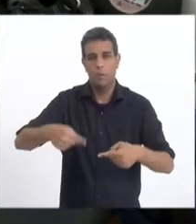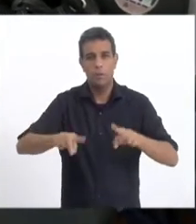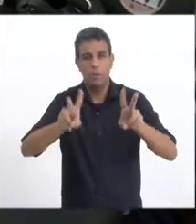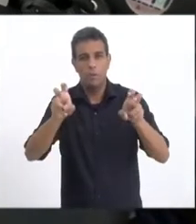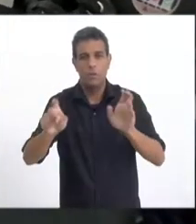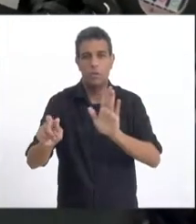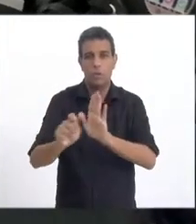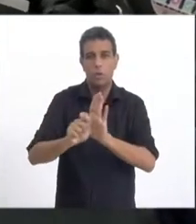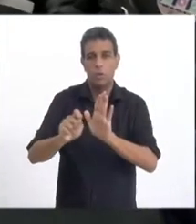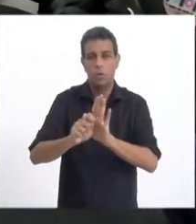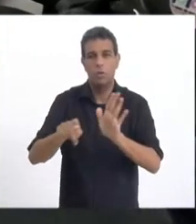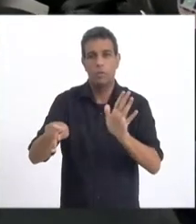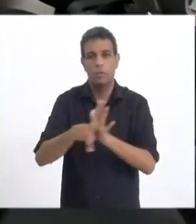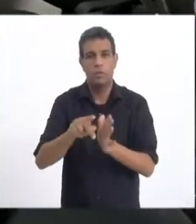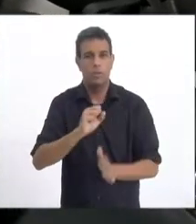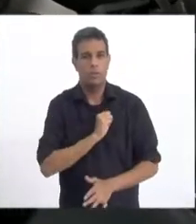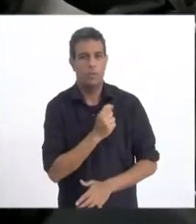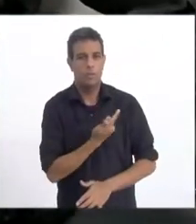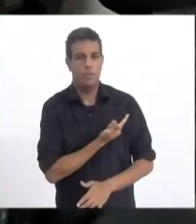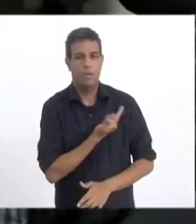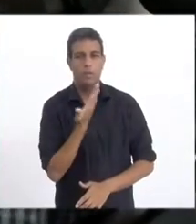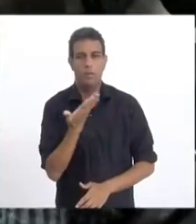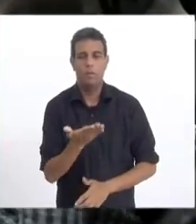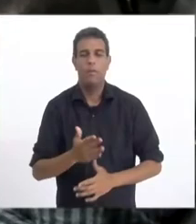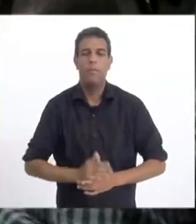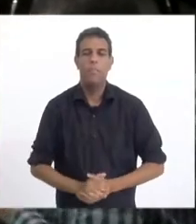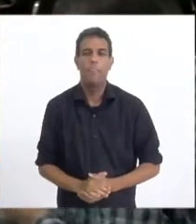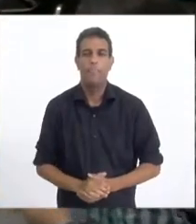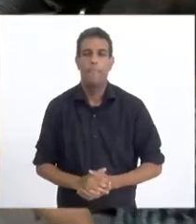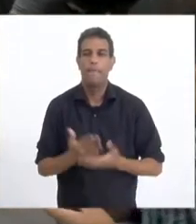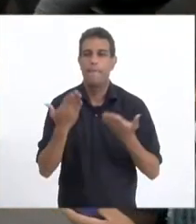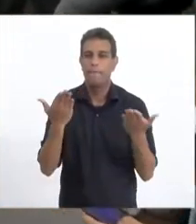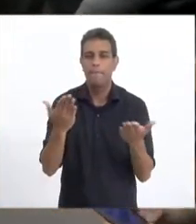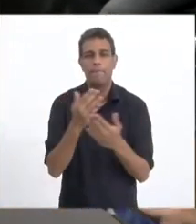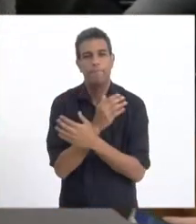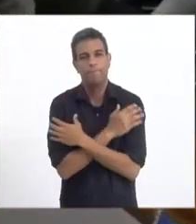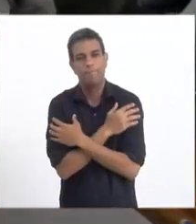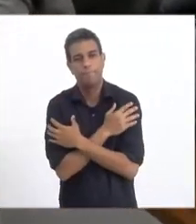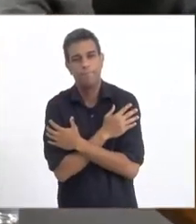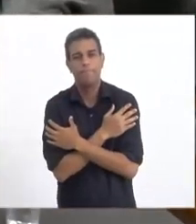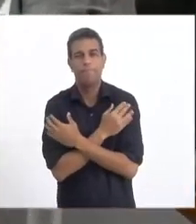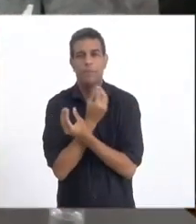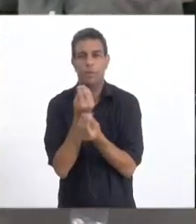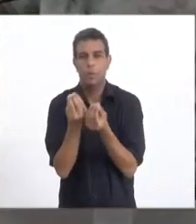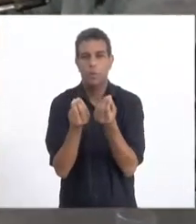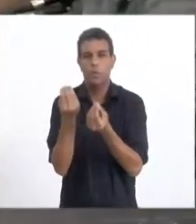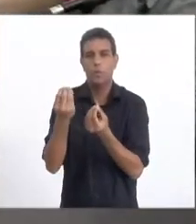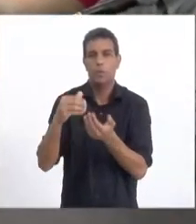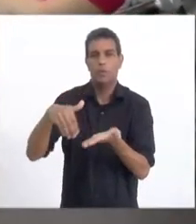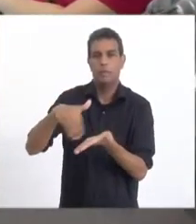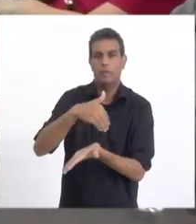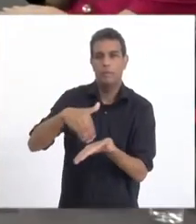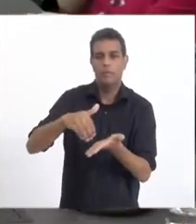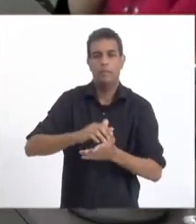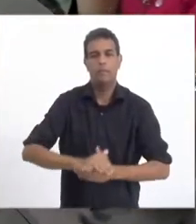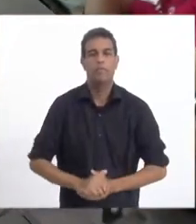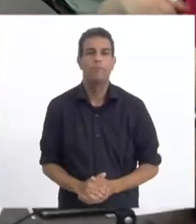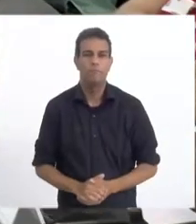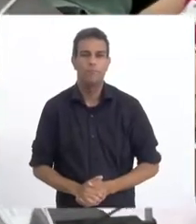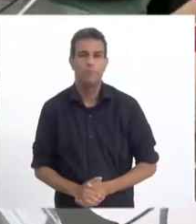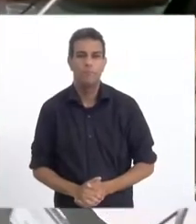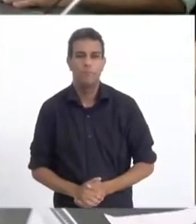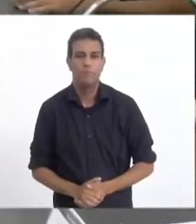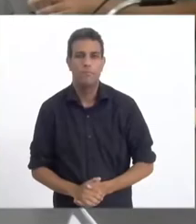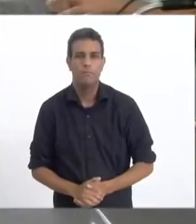e Drogas da cidade de São Gonçalo. Manda um forte abraço ao secretário. E